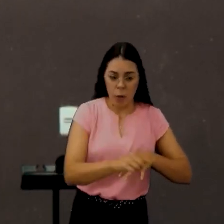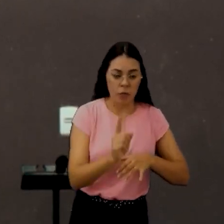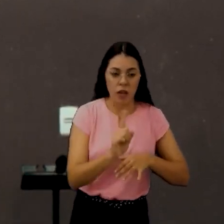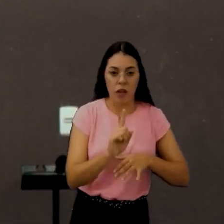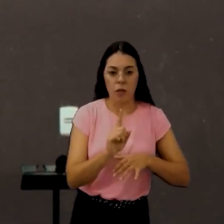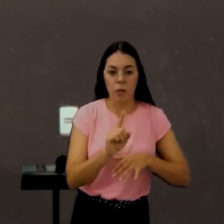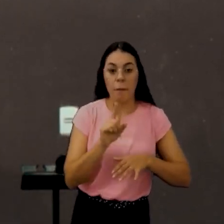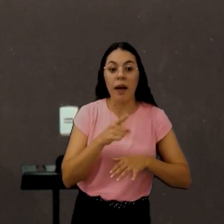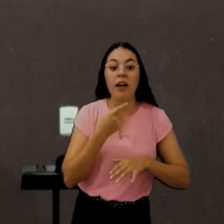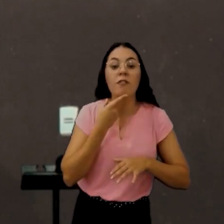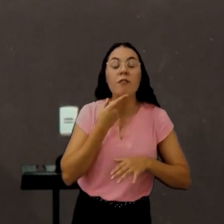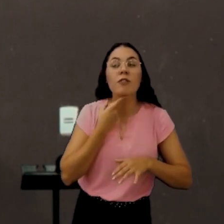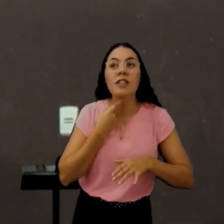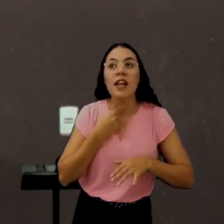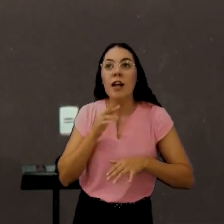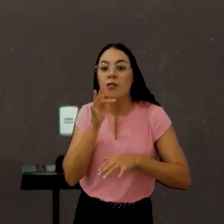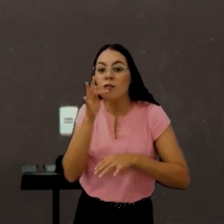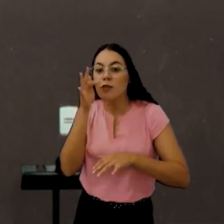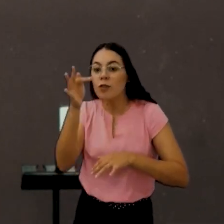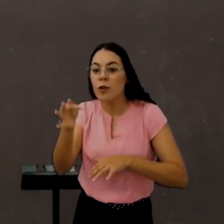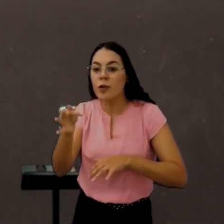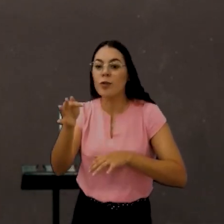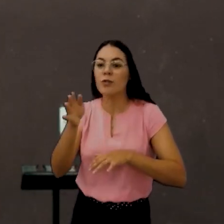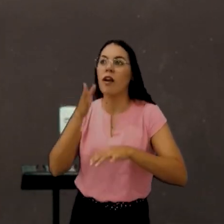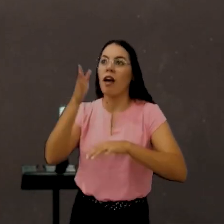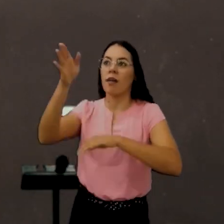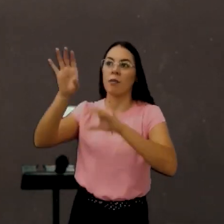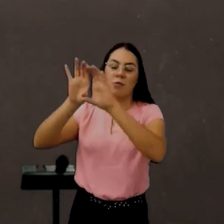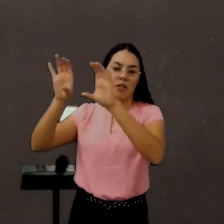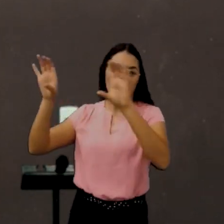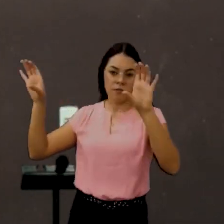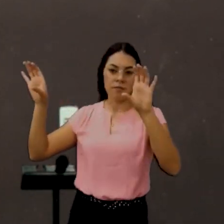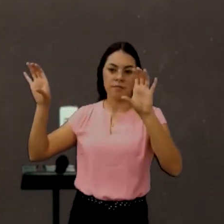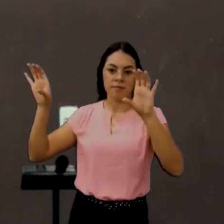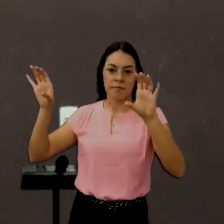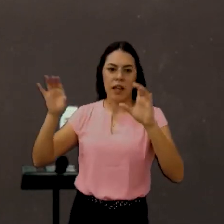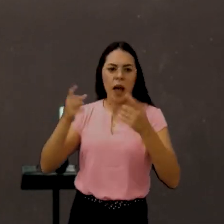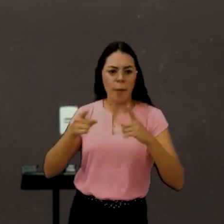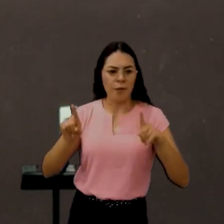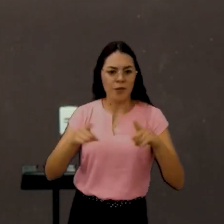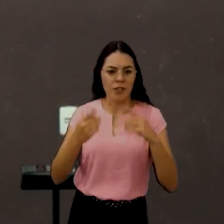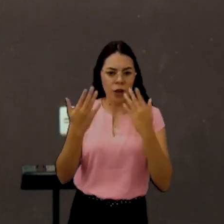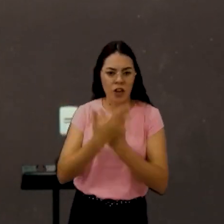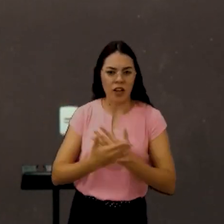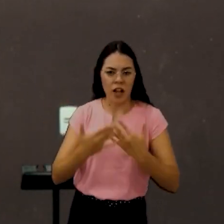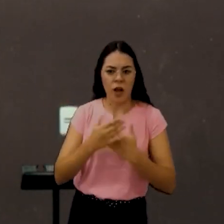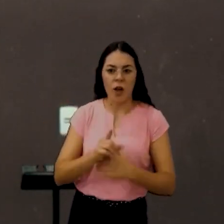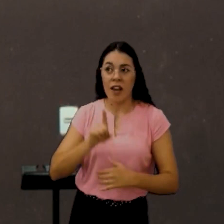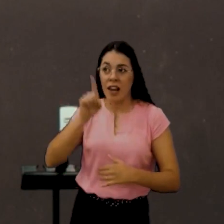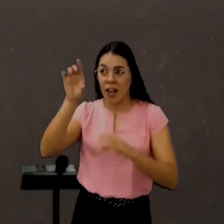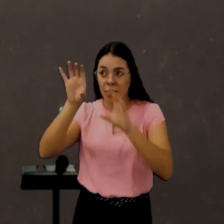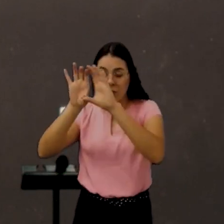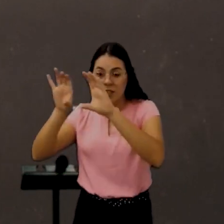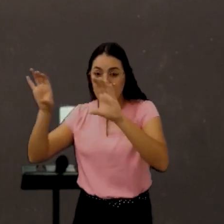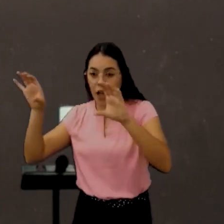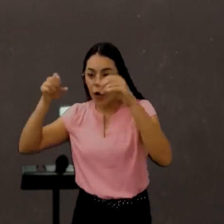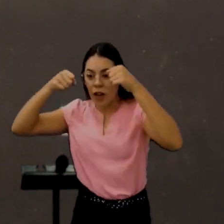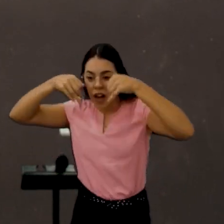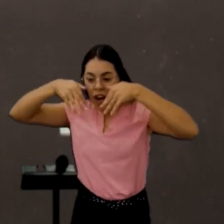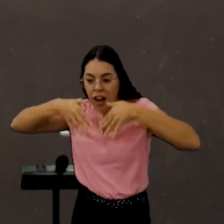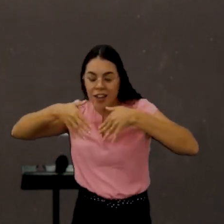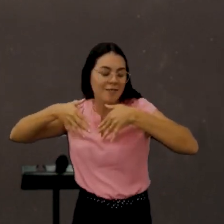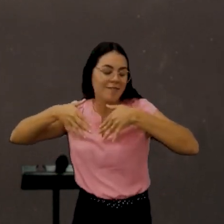pátria celestial, como a gente cantou aqui. Lá não haverá mais lágrimas, a morte já não